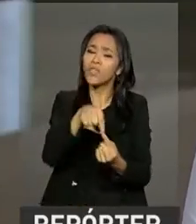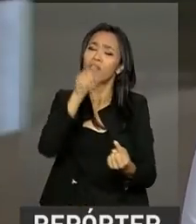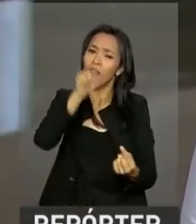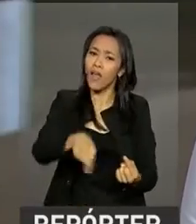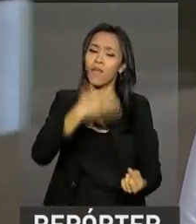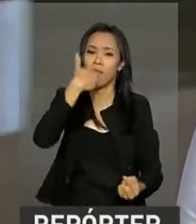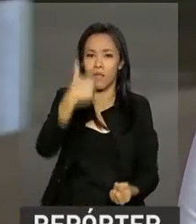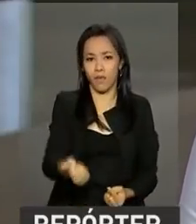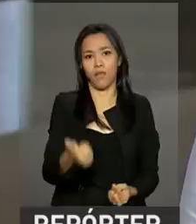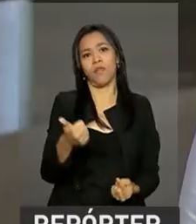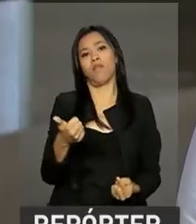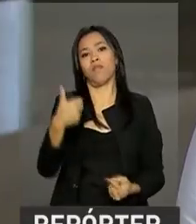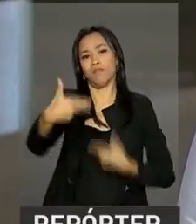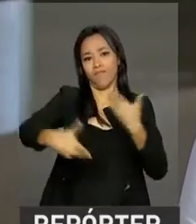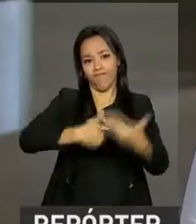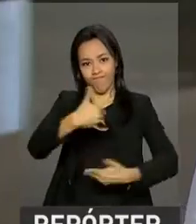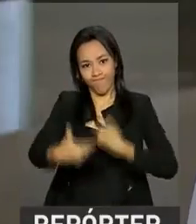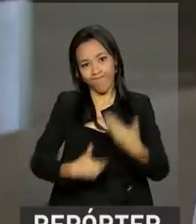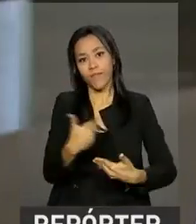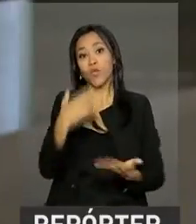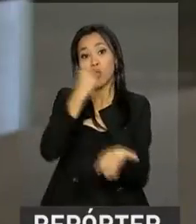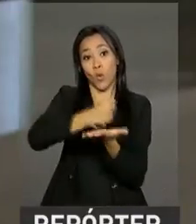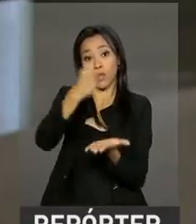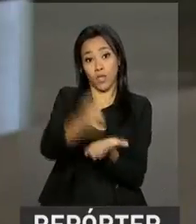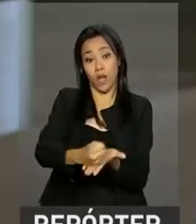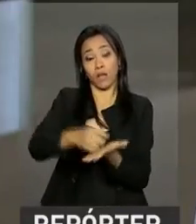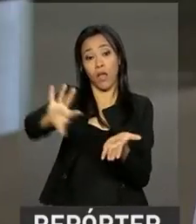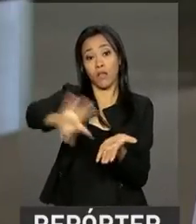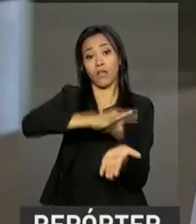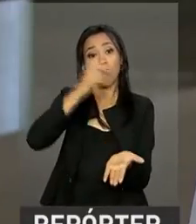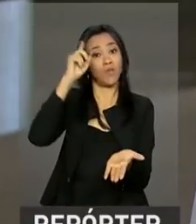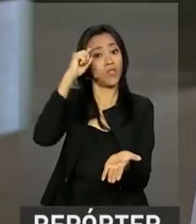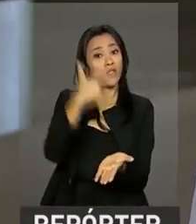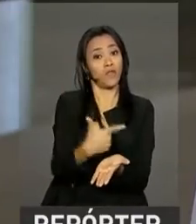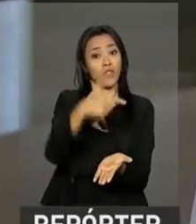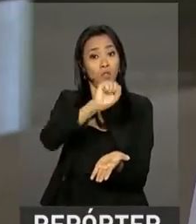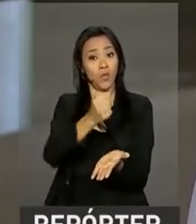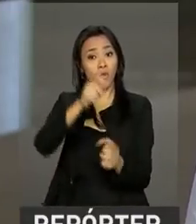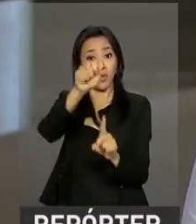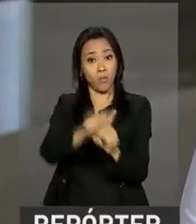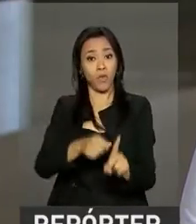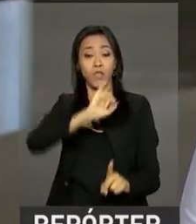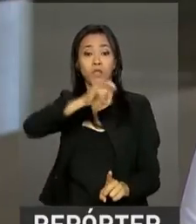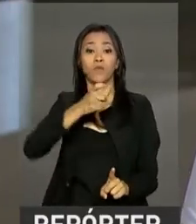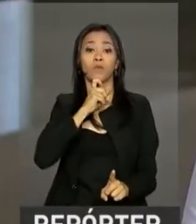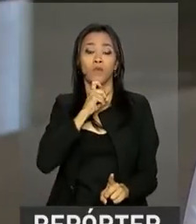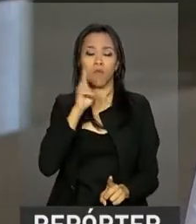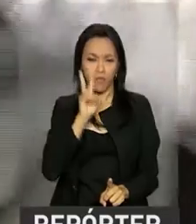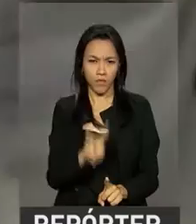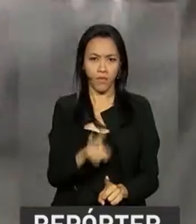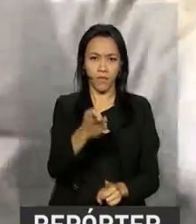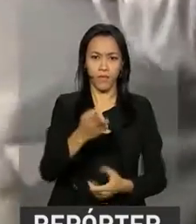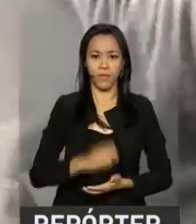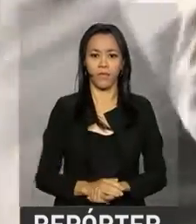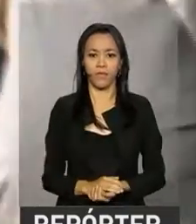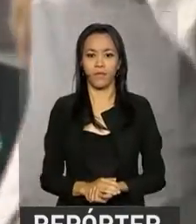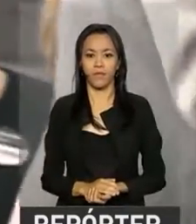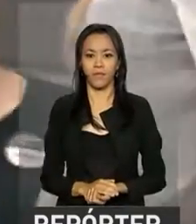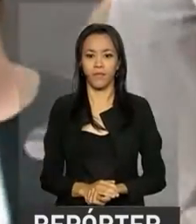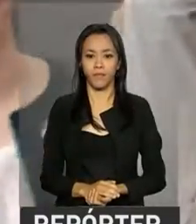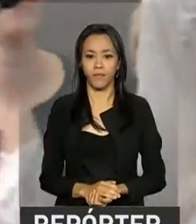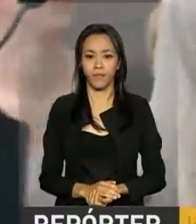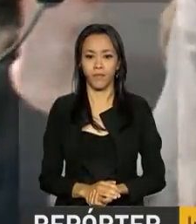serviços para os usuários e os contratos devem ser assinados no dia 28 de julho. Vamos ver na reportagem.